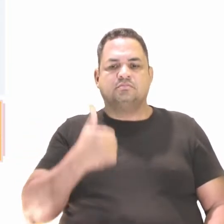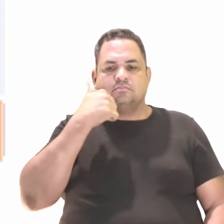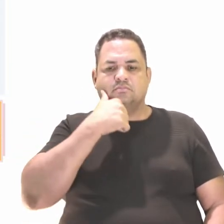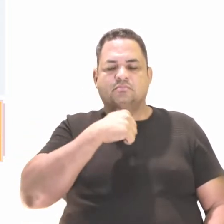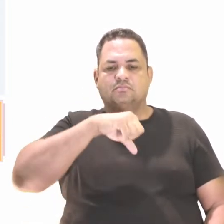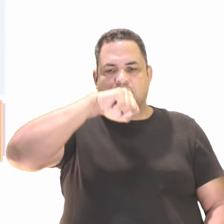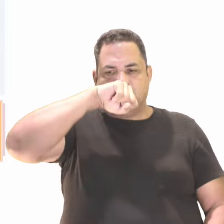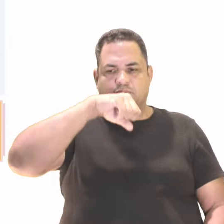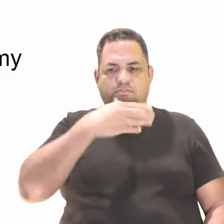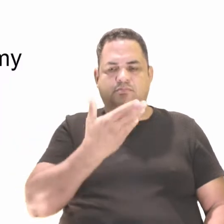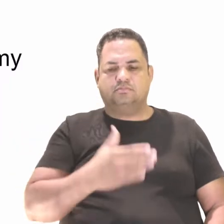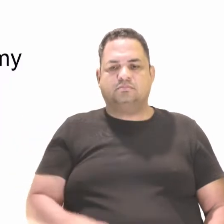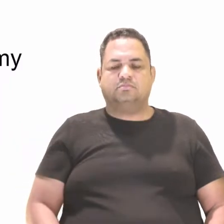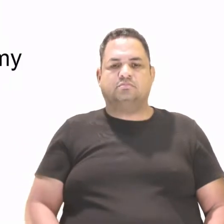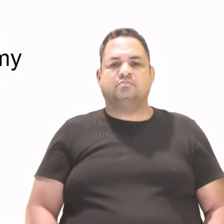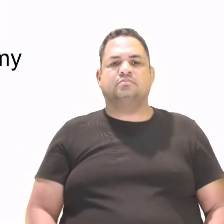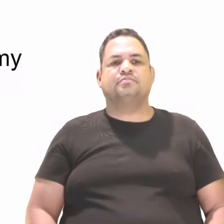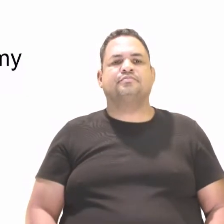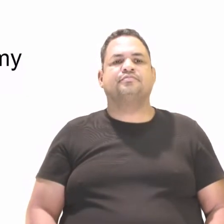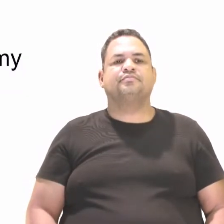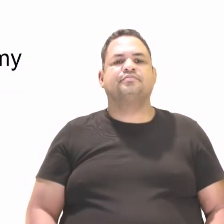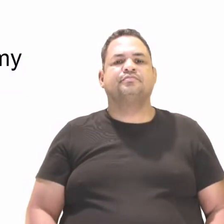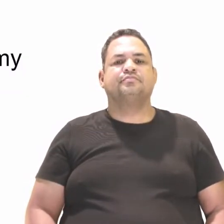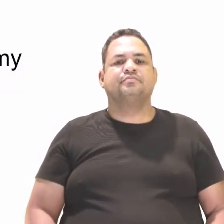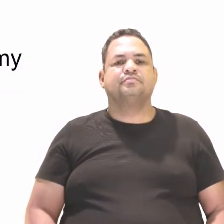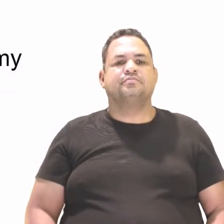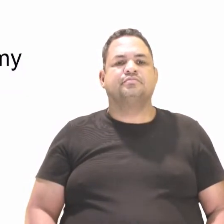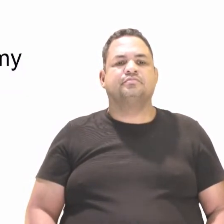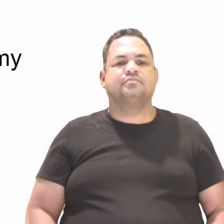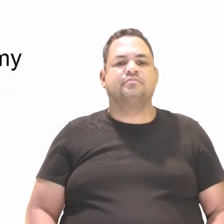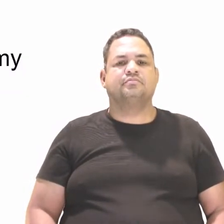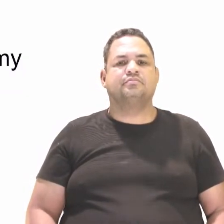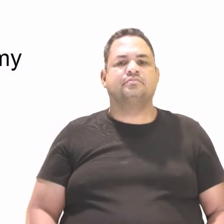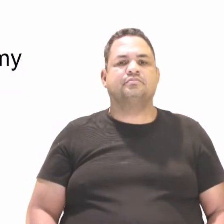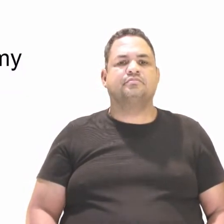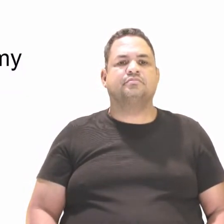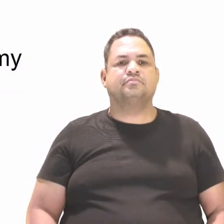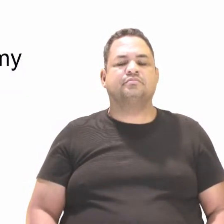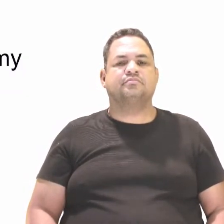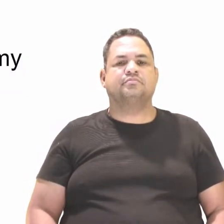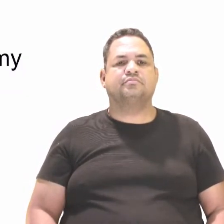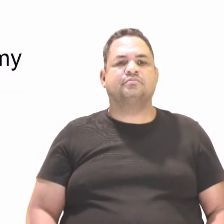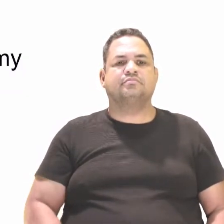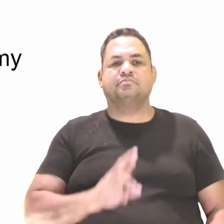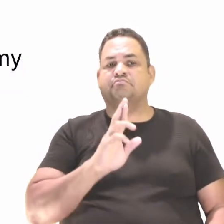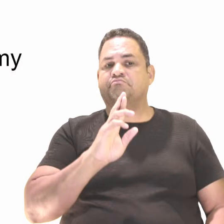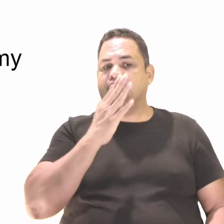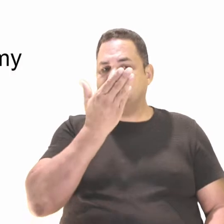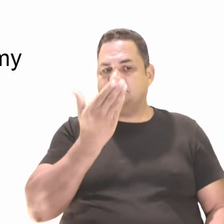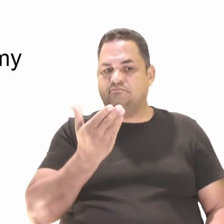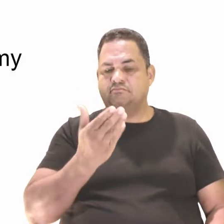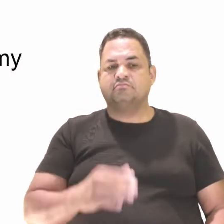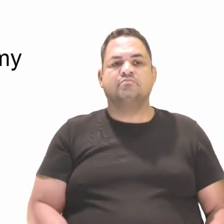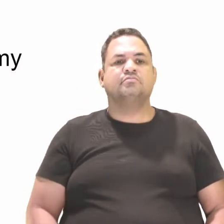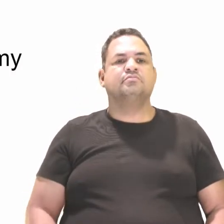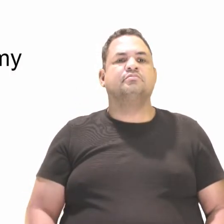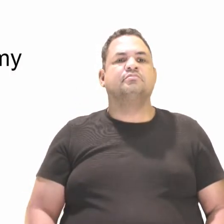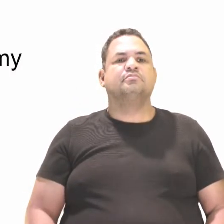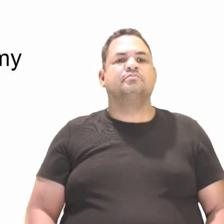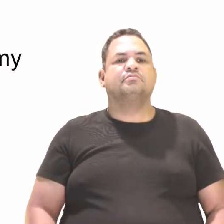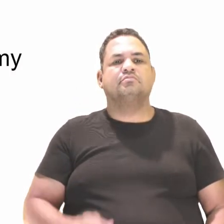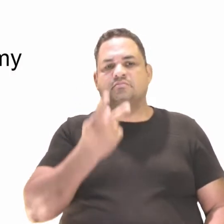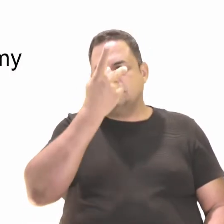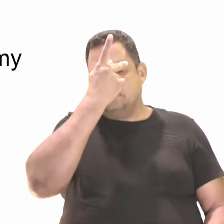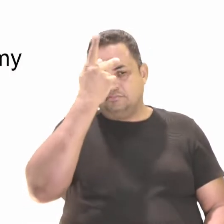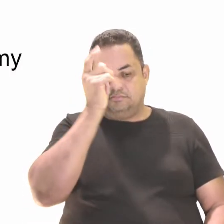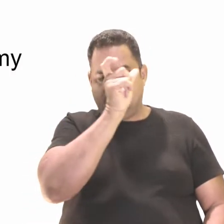ela para almoçar também no domingo. E aí ela responde o seguinte... A